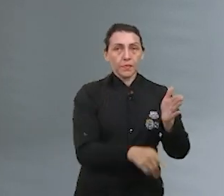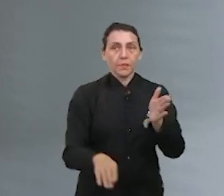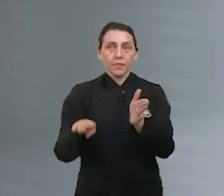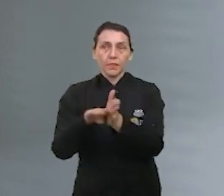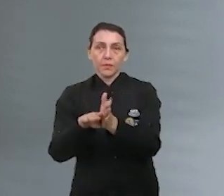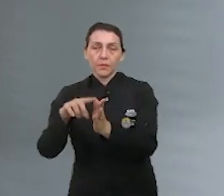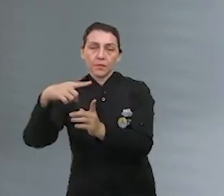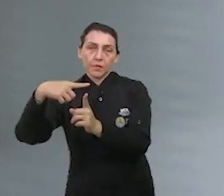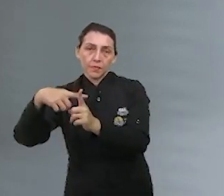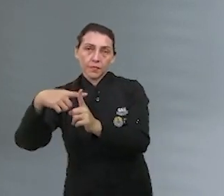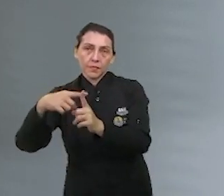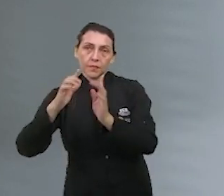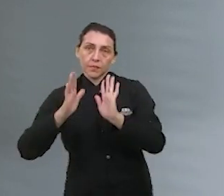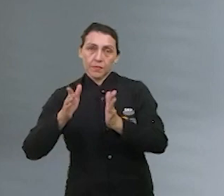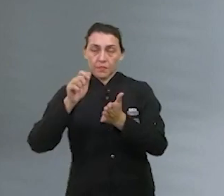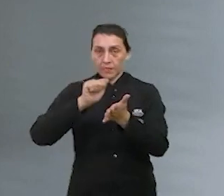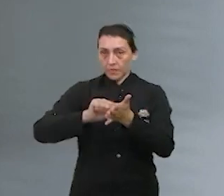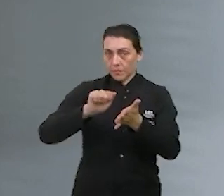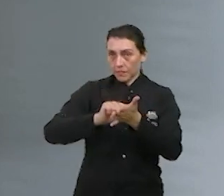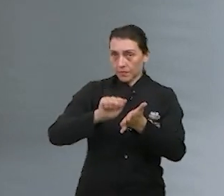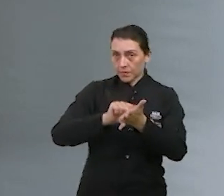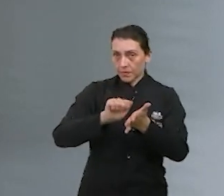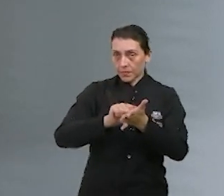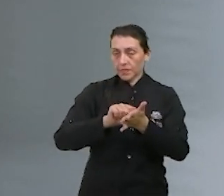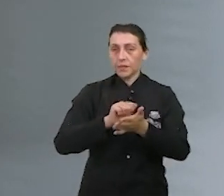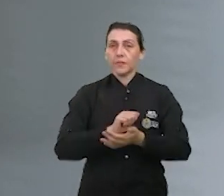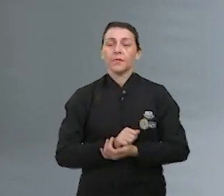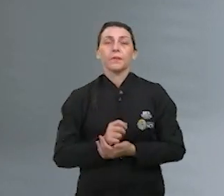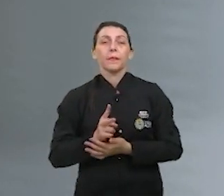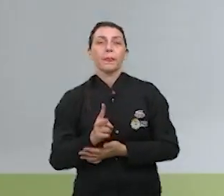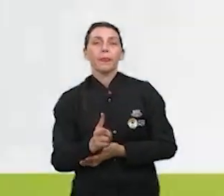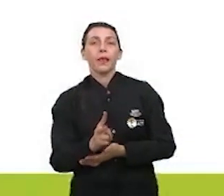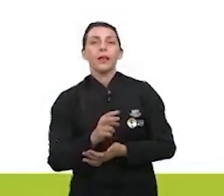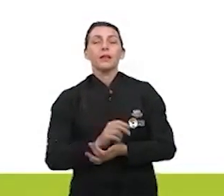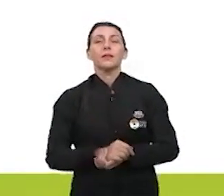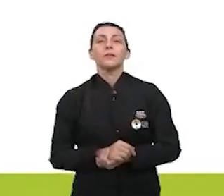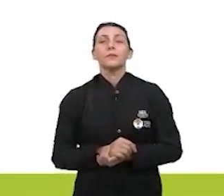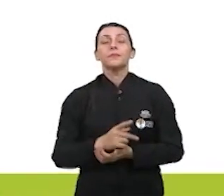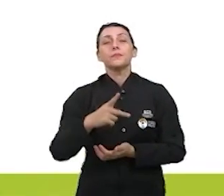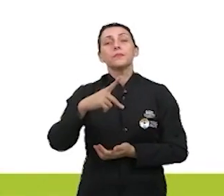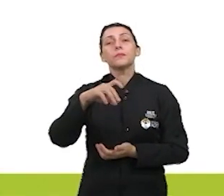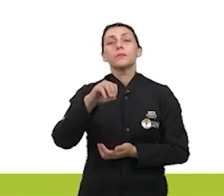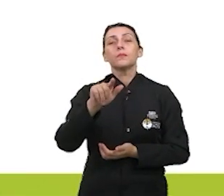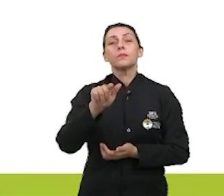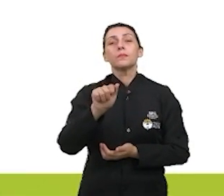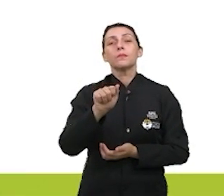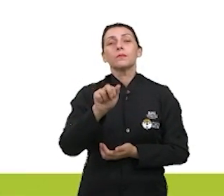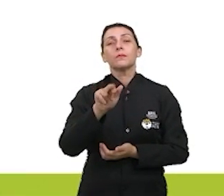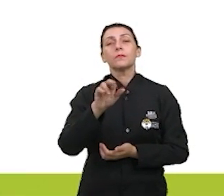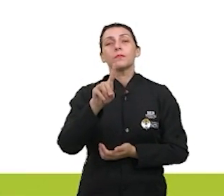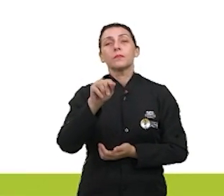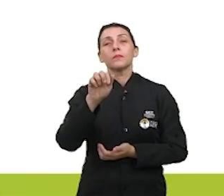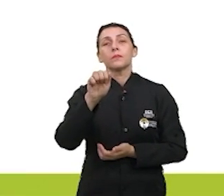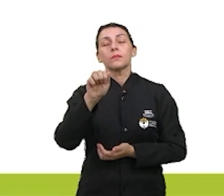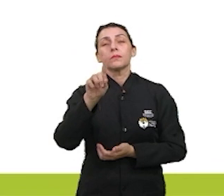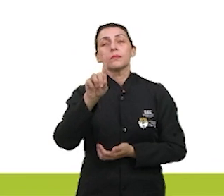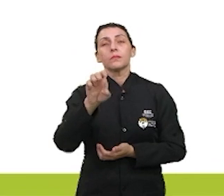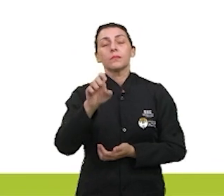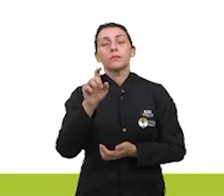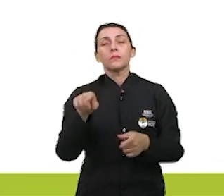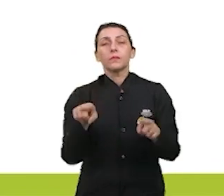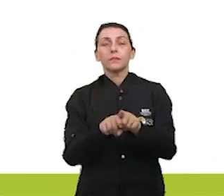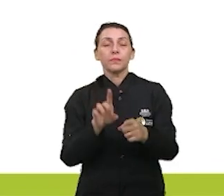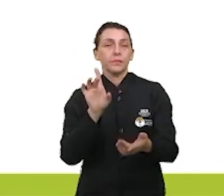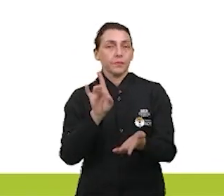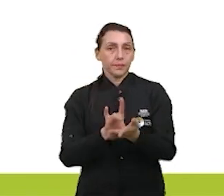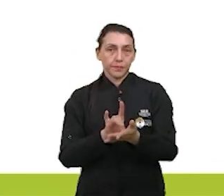positivo. Então já faça a sua anotação aí. Continuando, a polaridade também é fixa. Gente, a polaridade